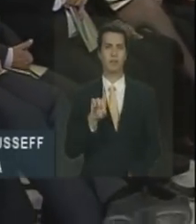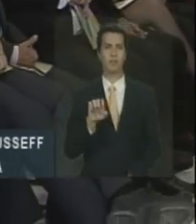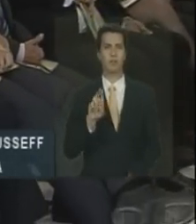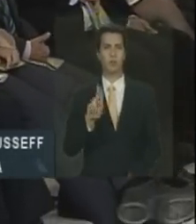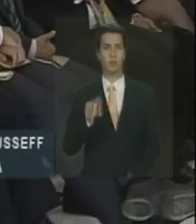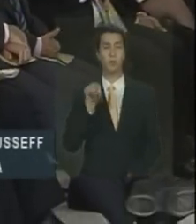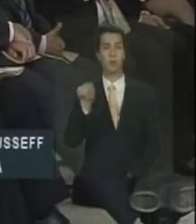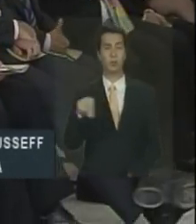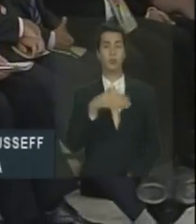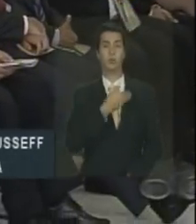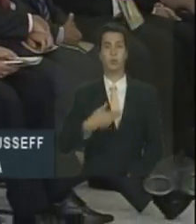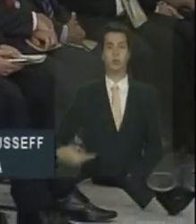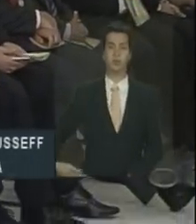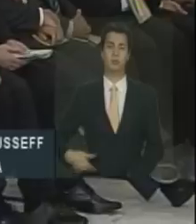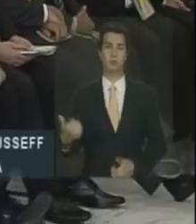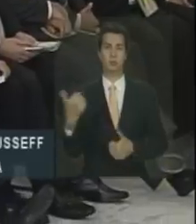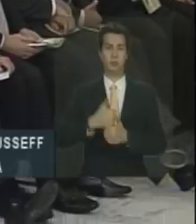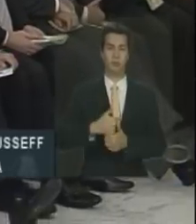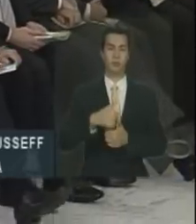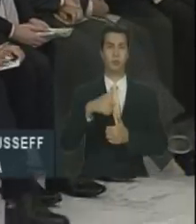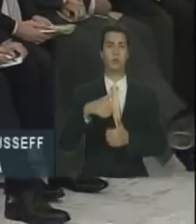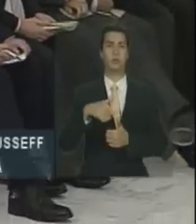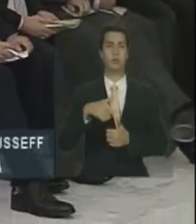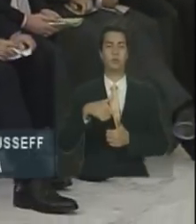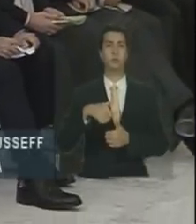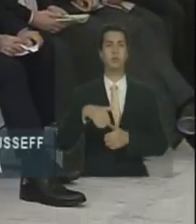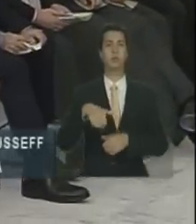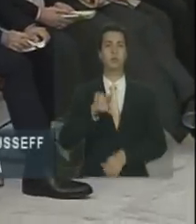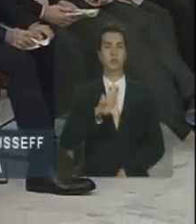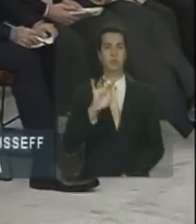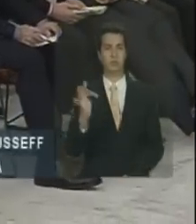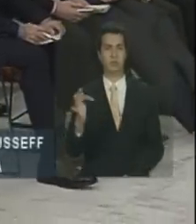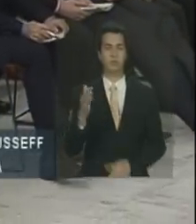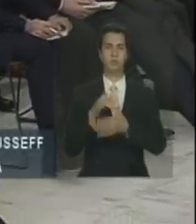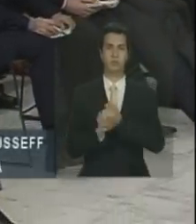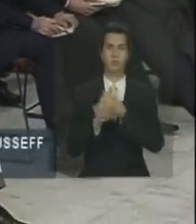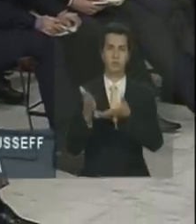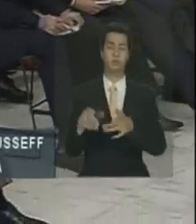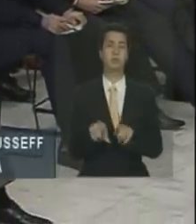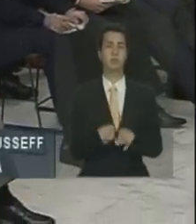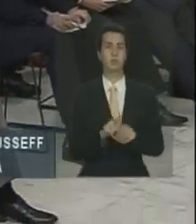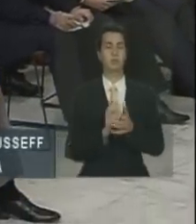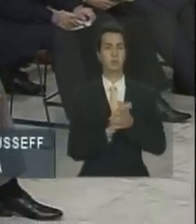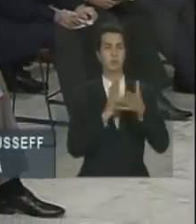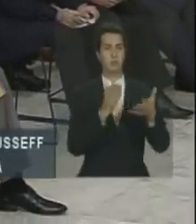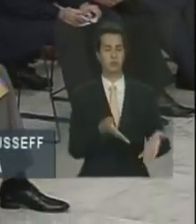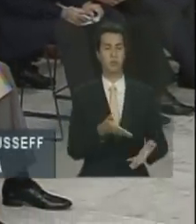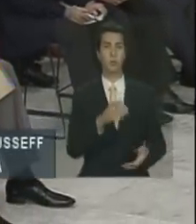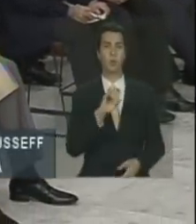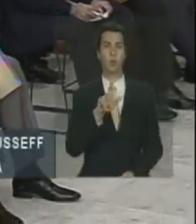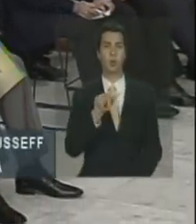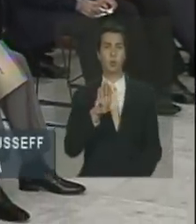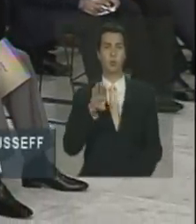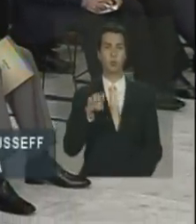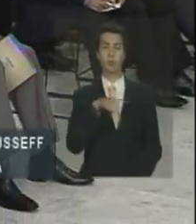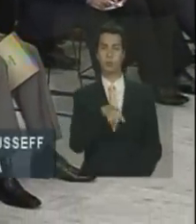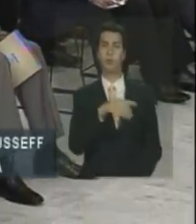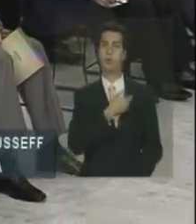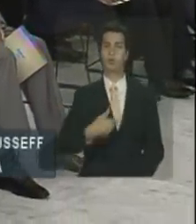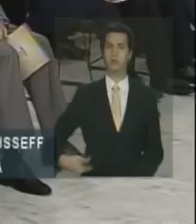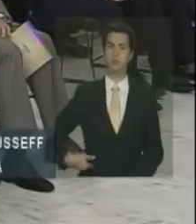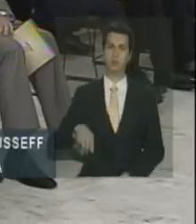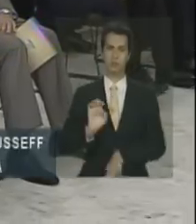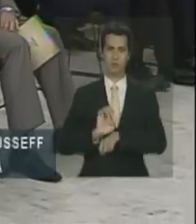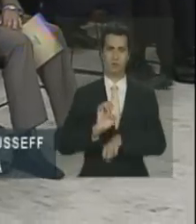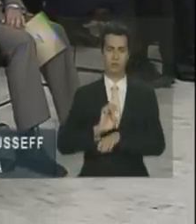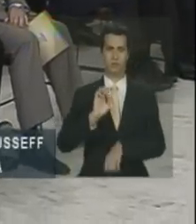Filippelli, governador em exercício do Distrito Federal, o senhor João Raimundo Colombo, governador do Estado de Santa